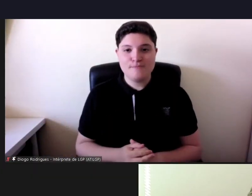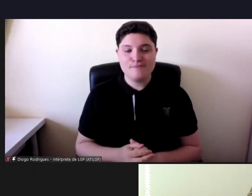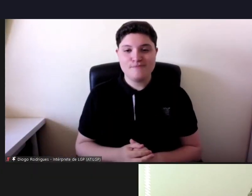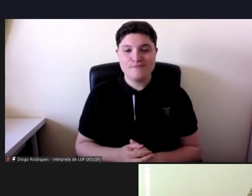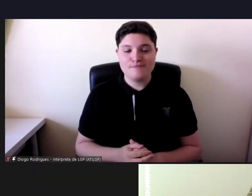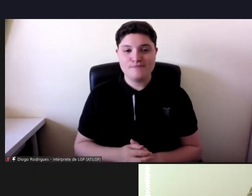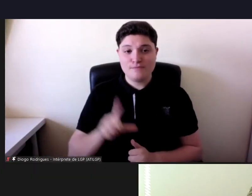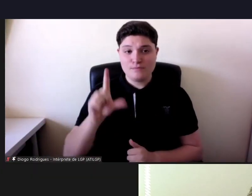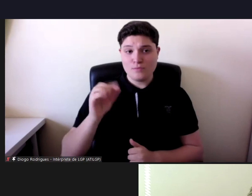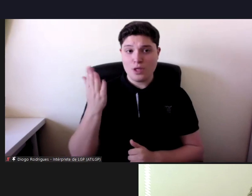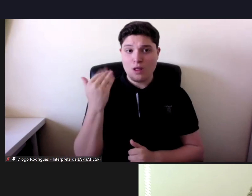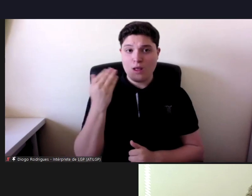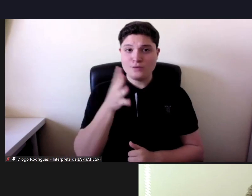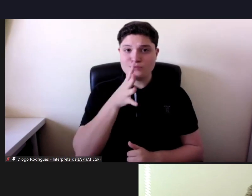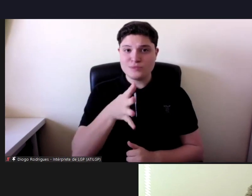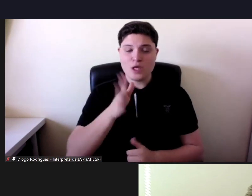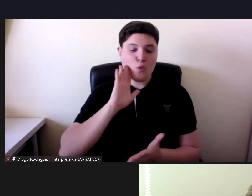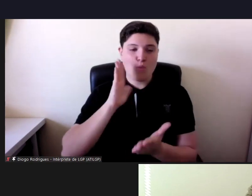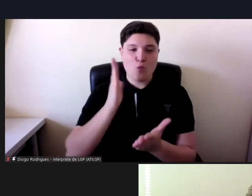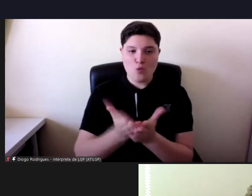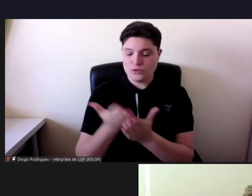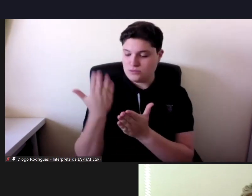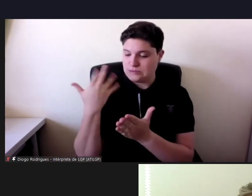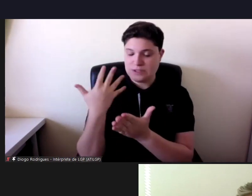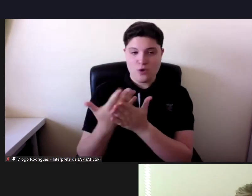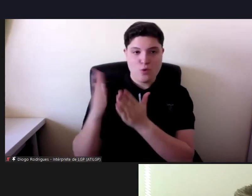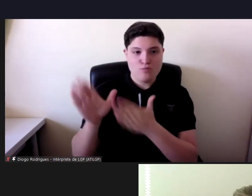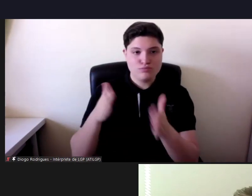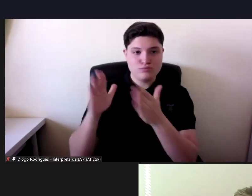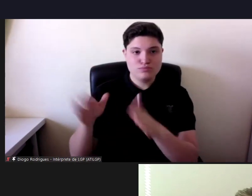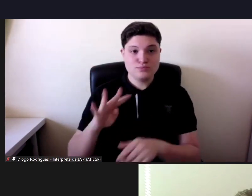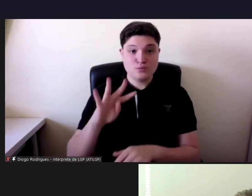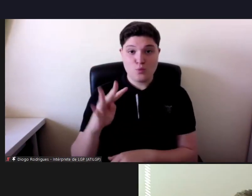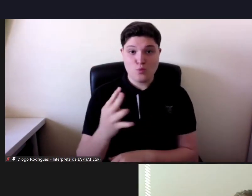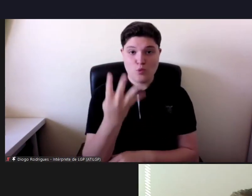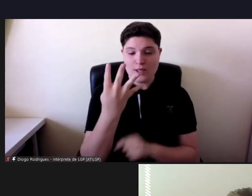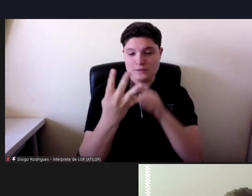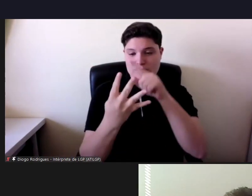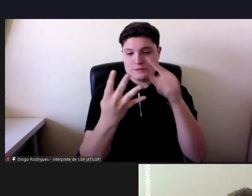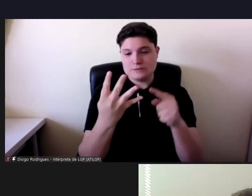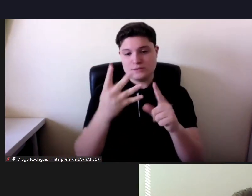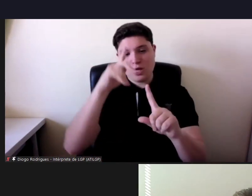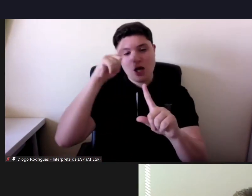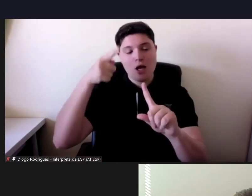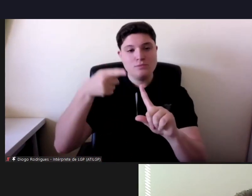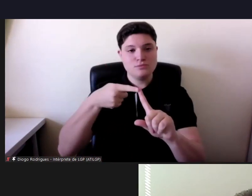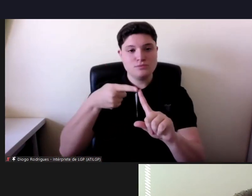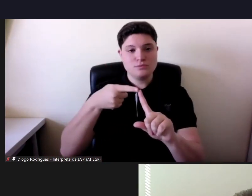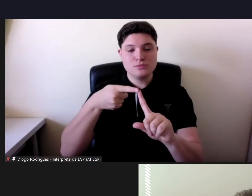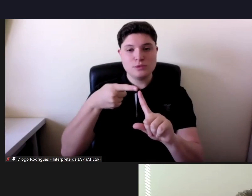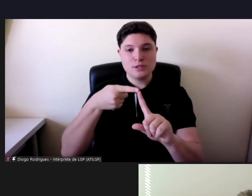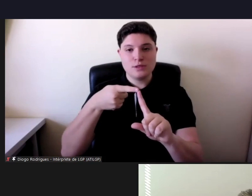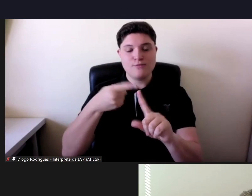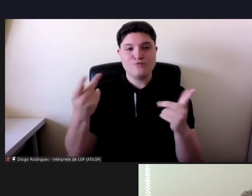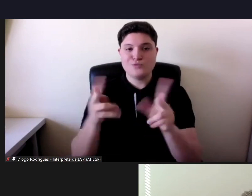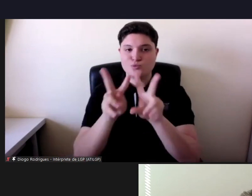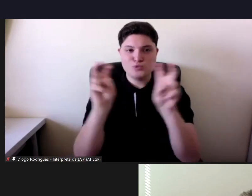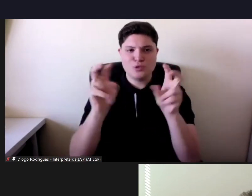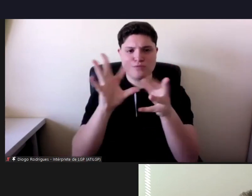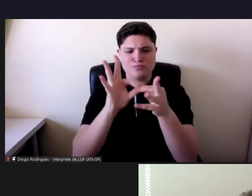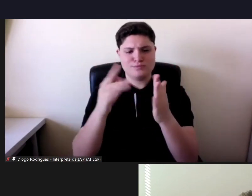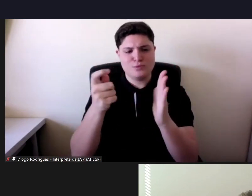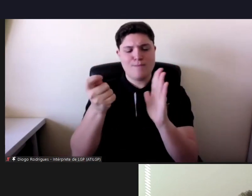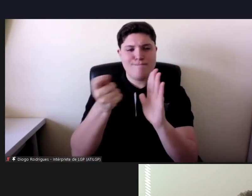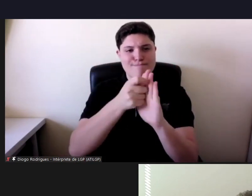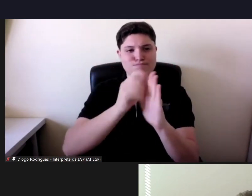Como foi referido, é o último de uma série de 4 webinars dedicado à temática da Agenda 2030